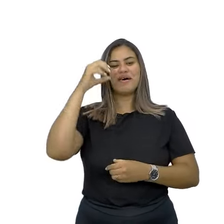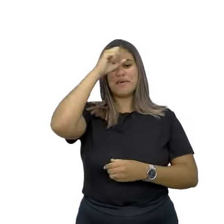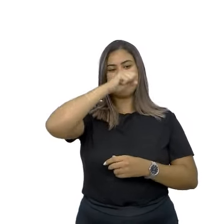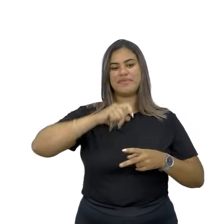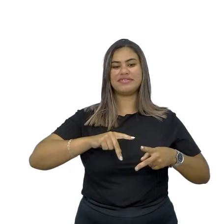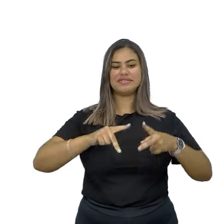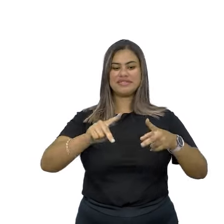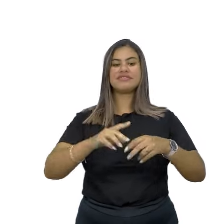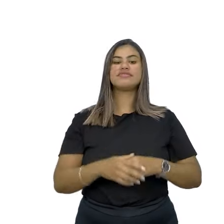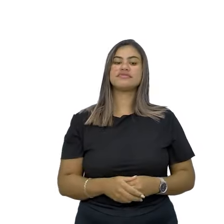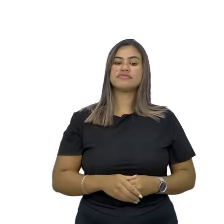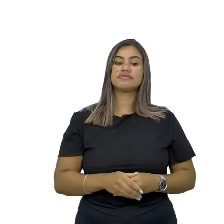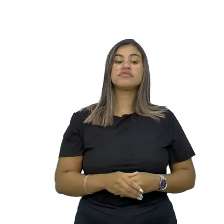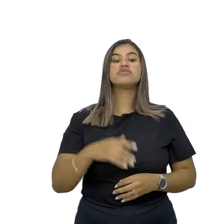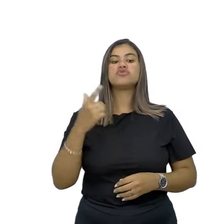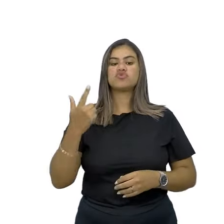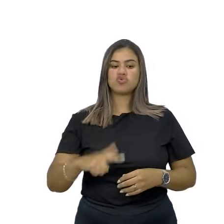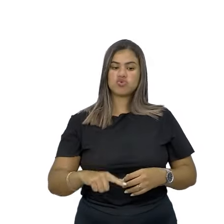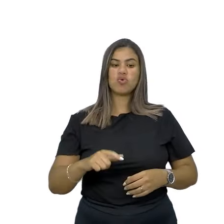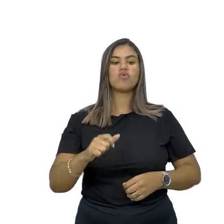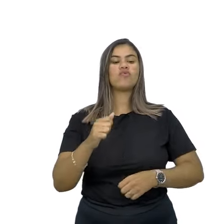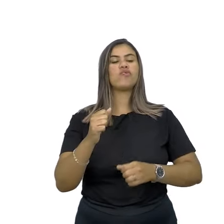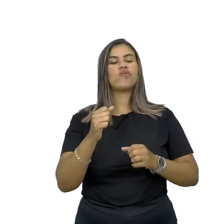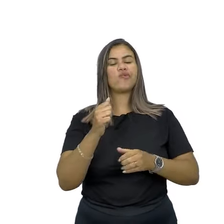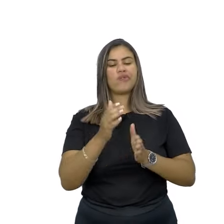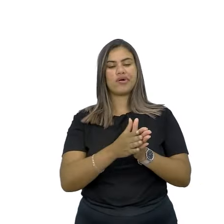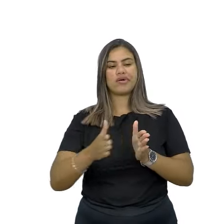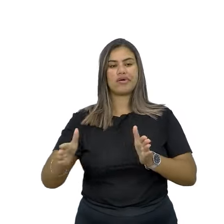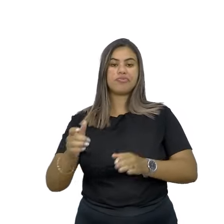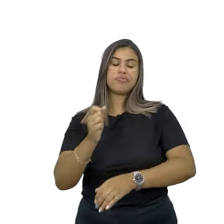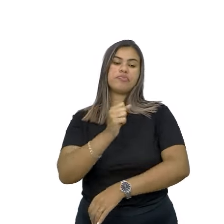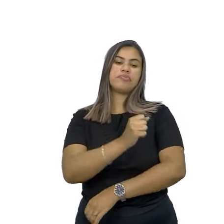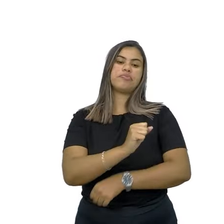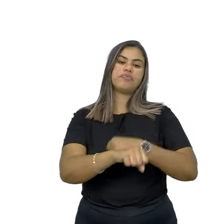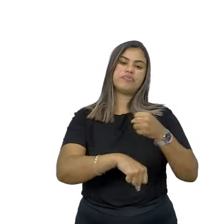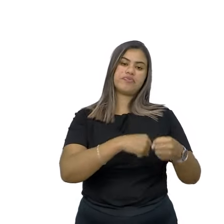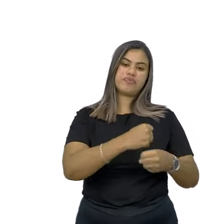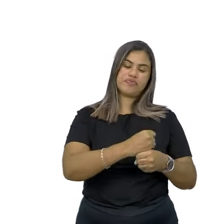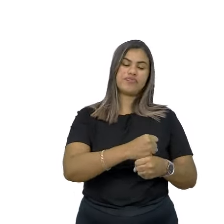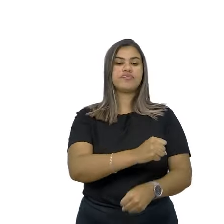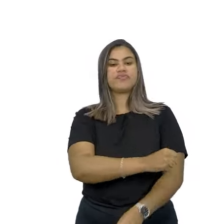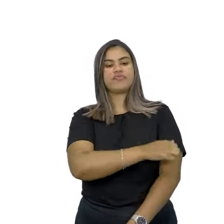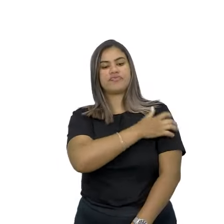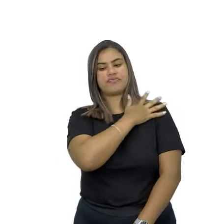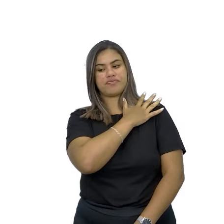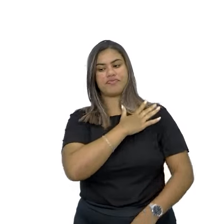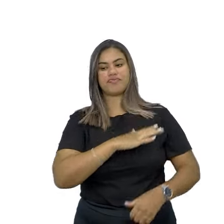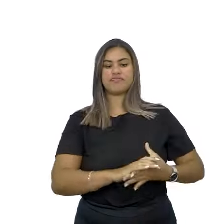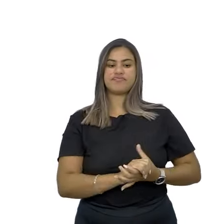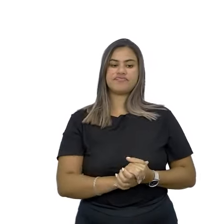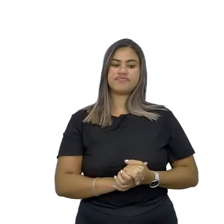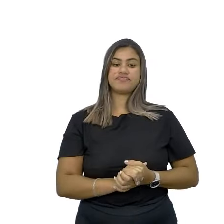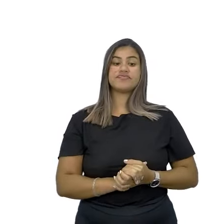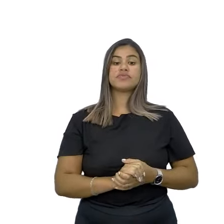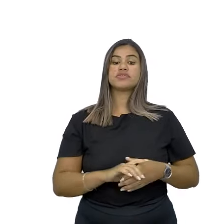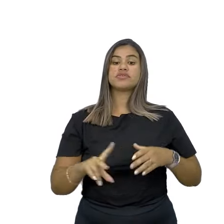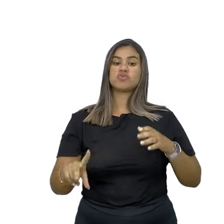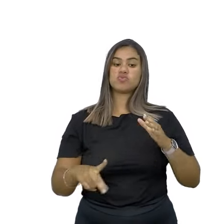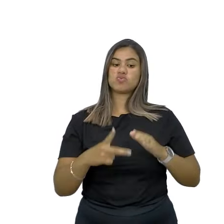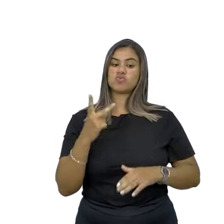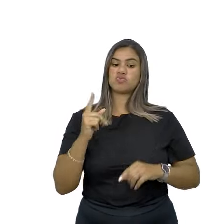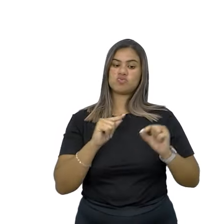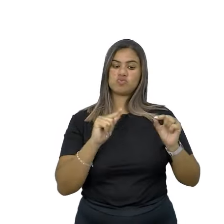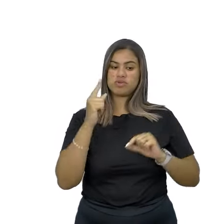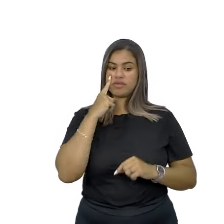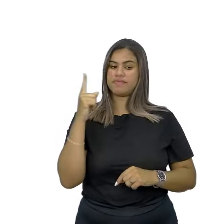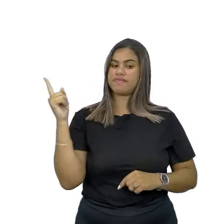das formações de etapa do ano e série, né? No nosso caso, do sexto ano. Segundo, identificar